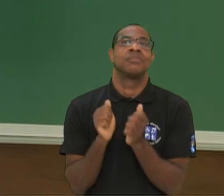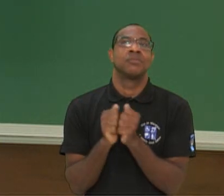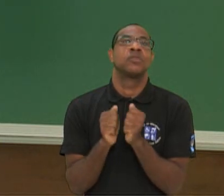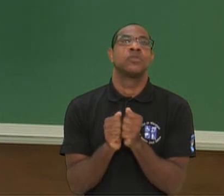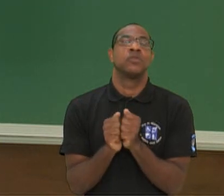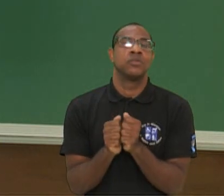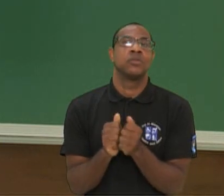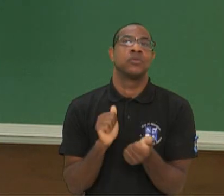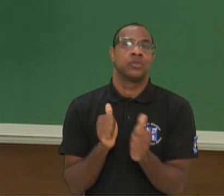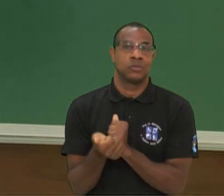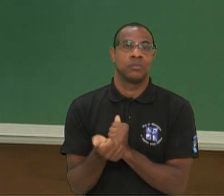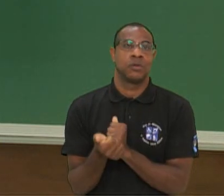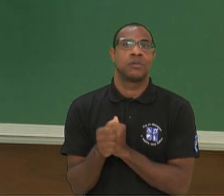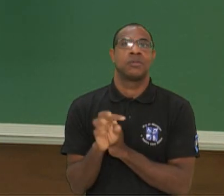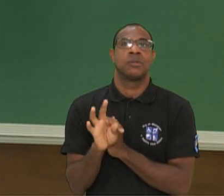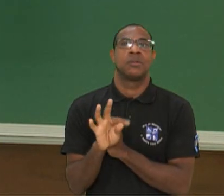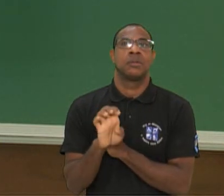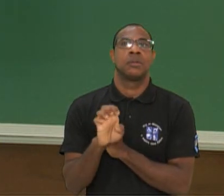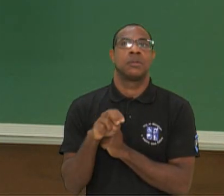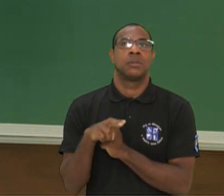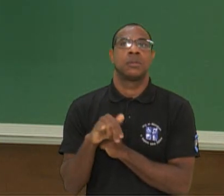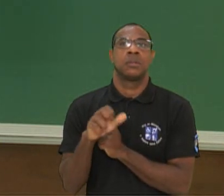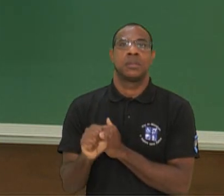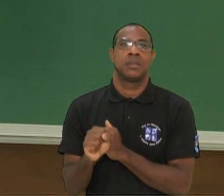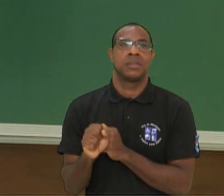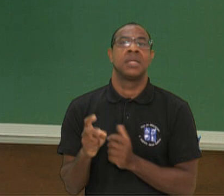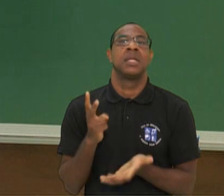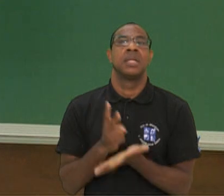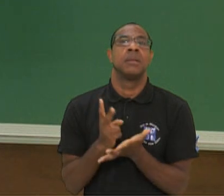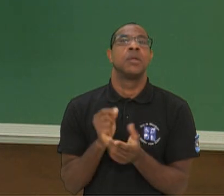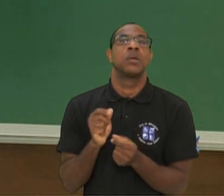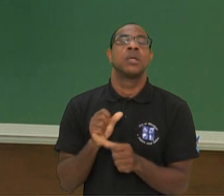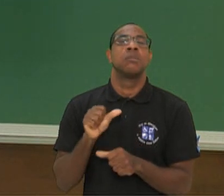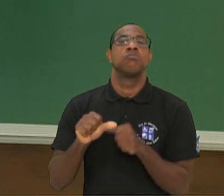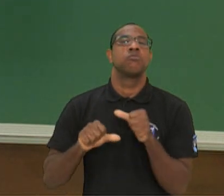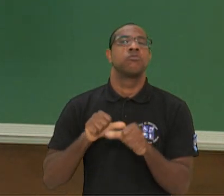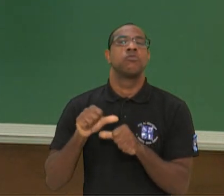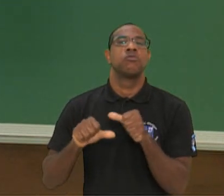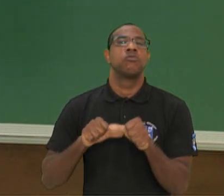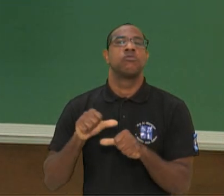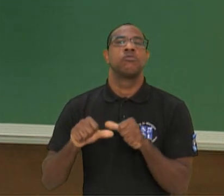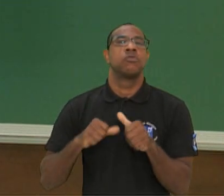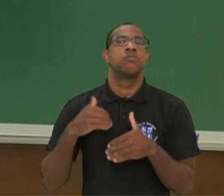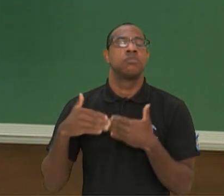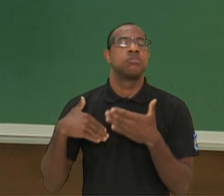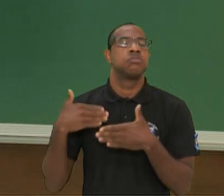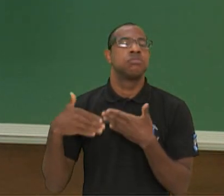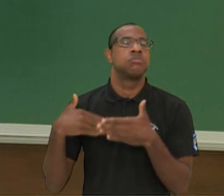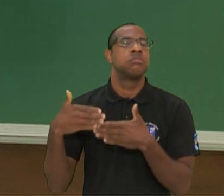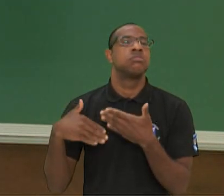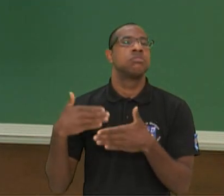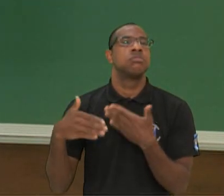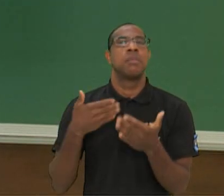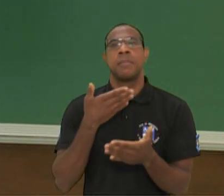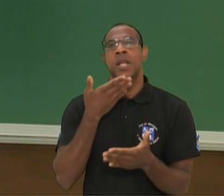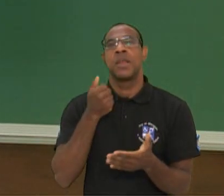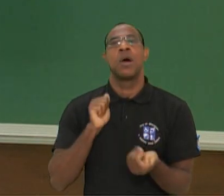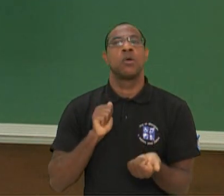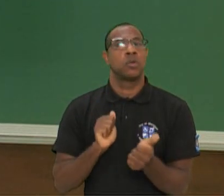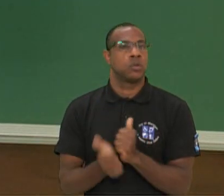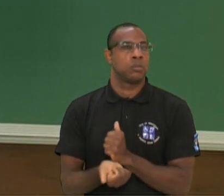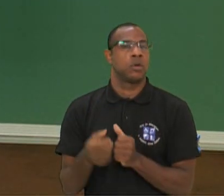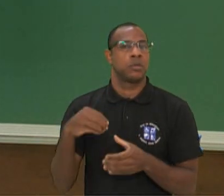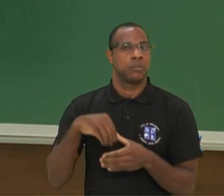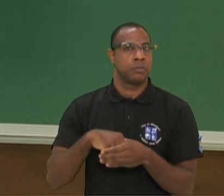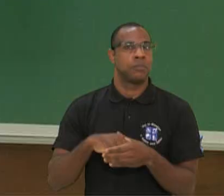O tênis sempre foi inovador, sempre esteve com a tecnologia sendo utilizada para cada vez melhorar esse esporte, como